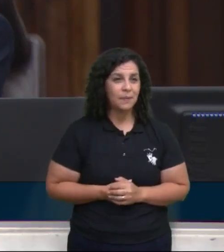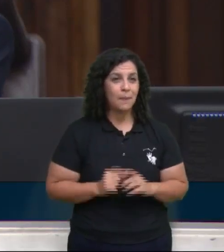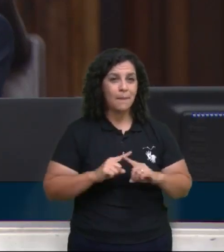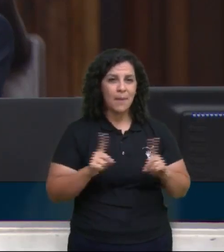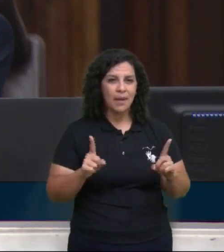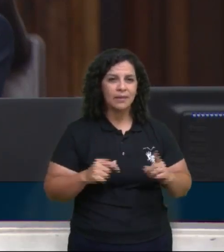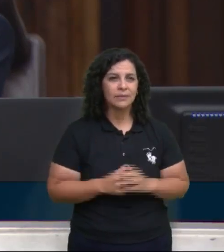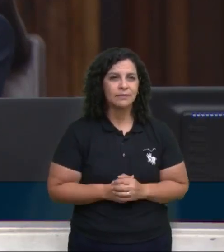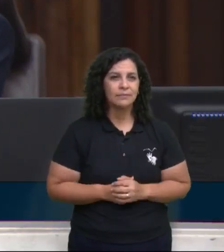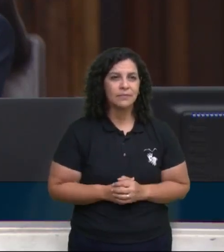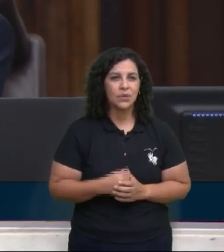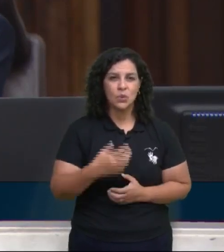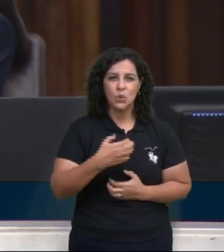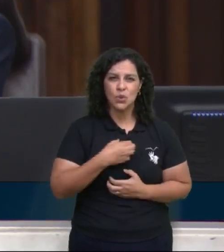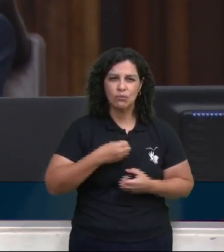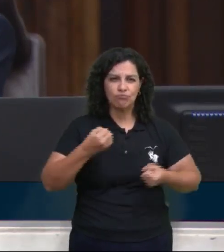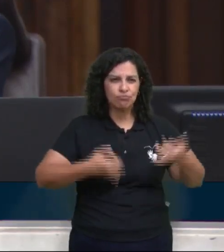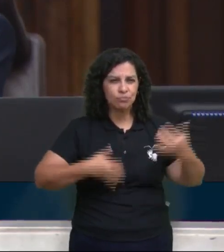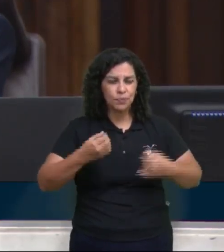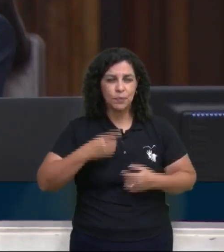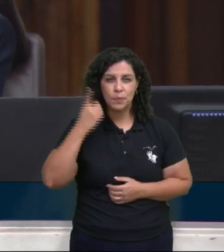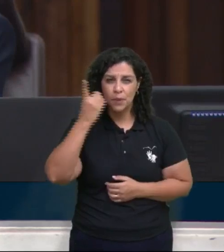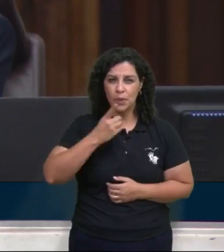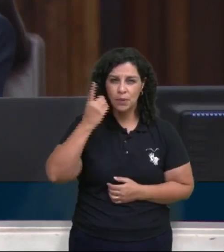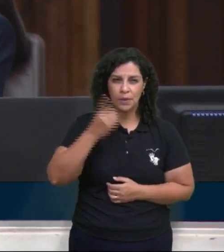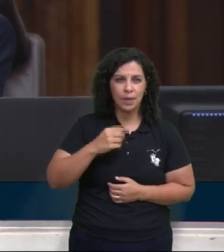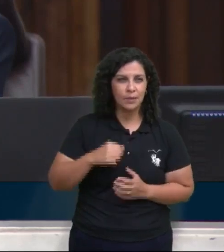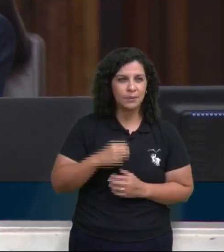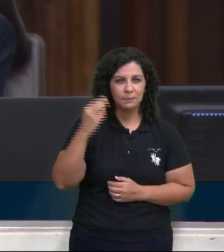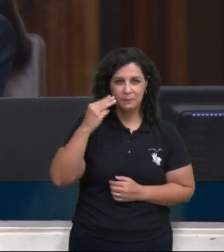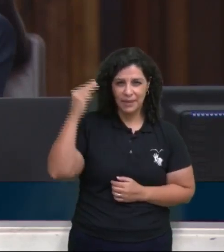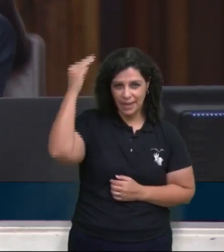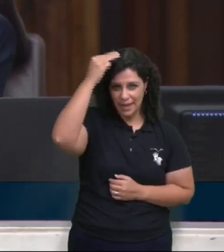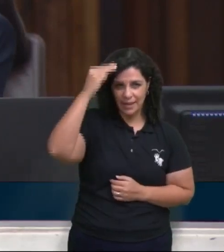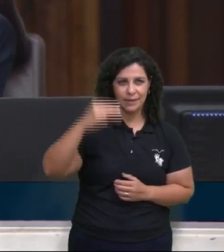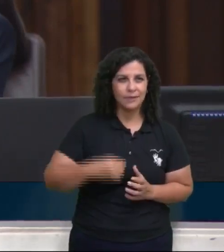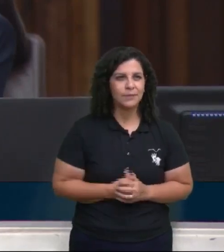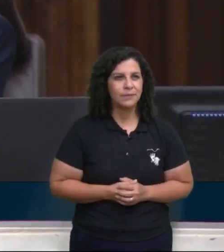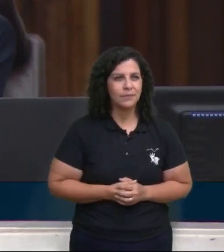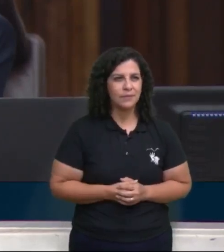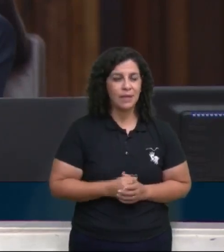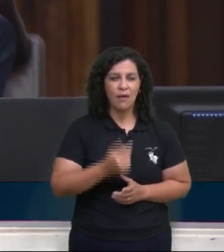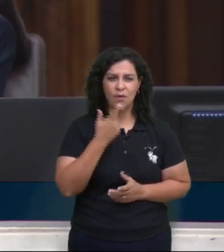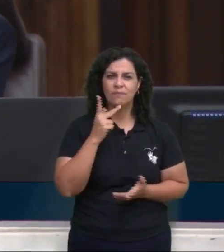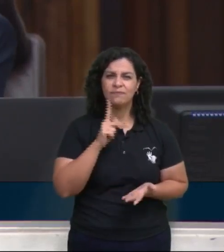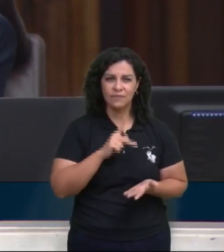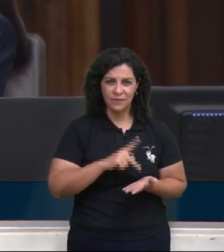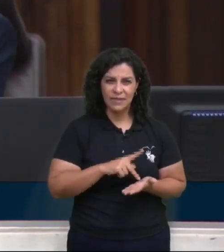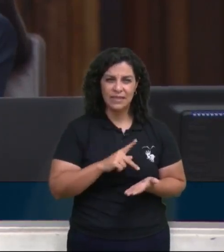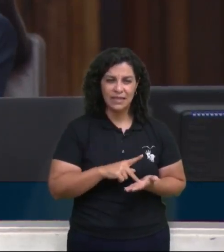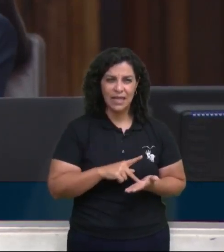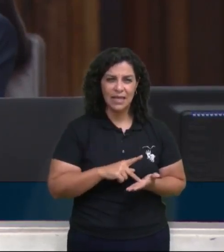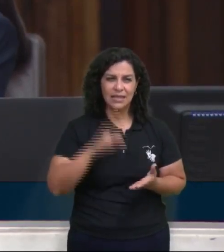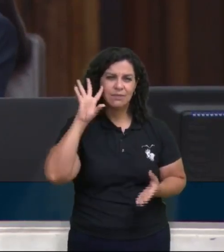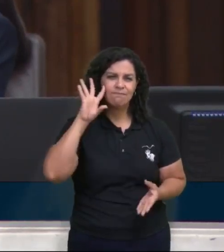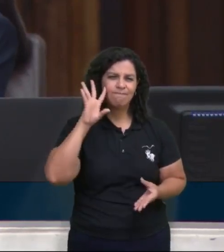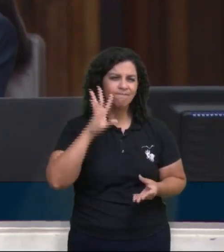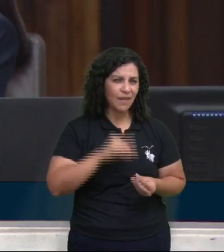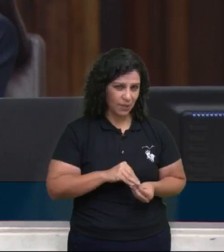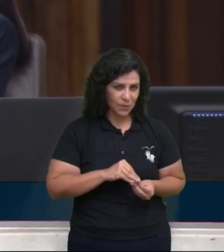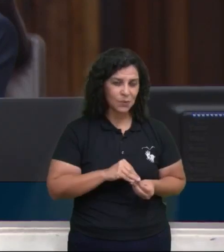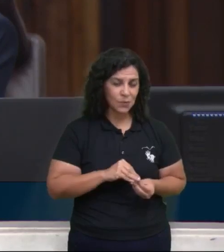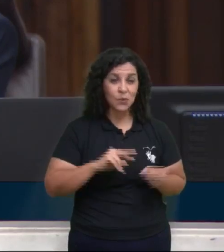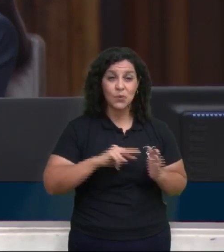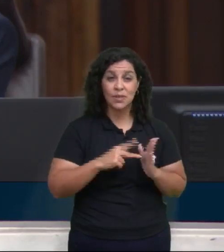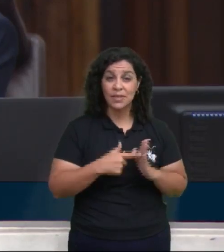Mas as palavras ditas aqui pelo deputado Marcel, ela na verdade, sintetiza tudo o que